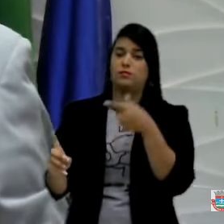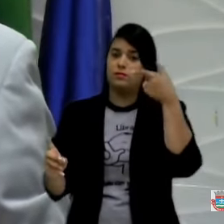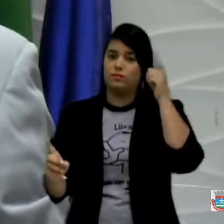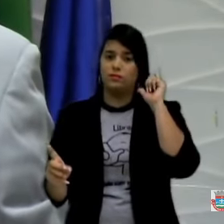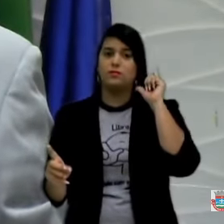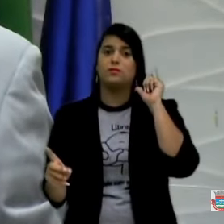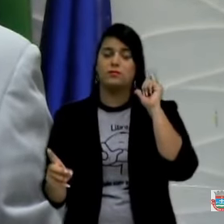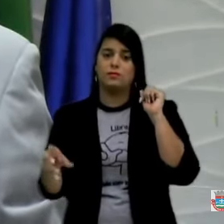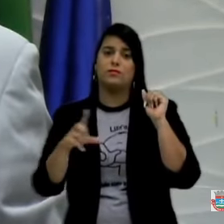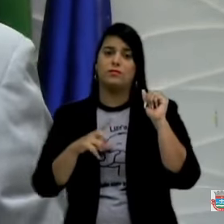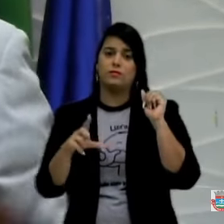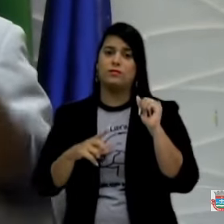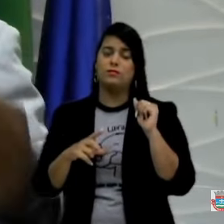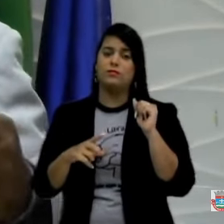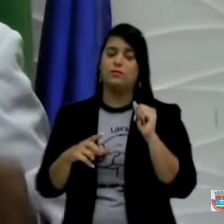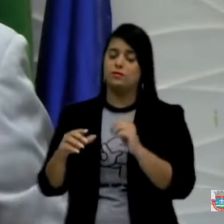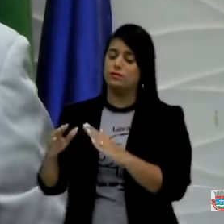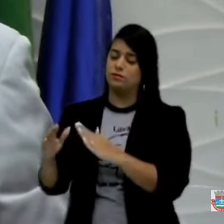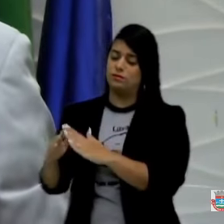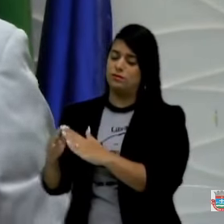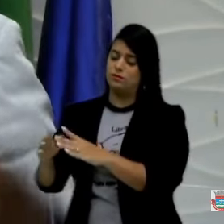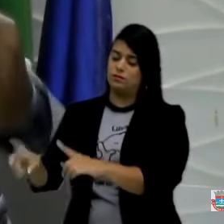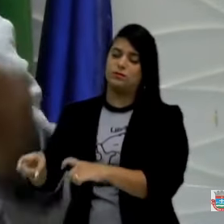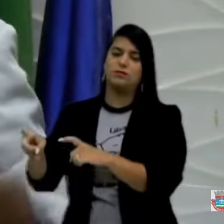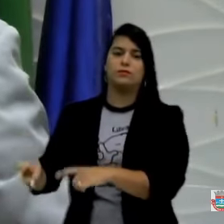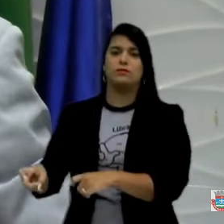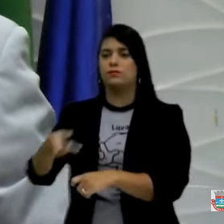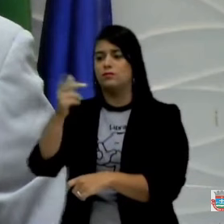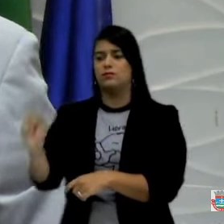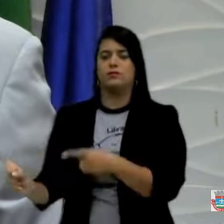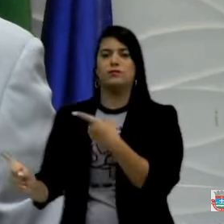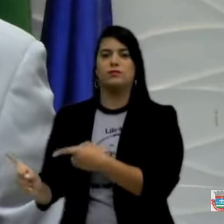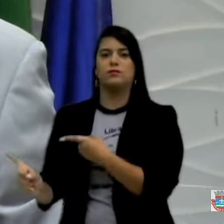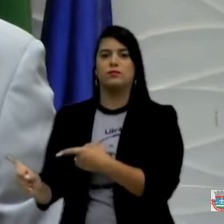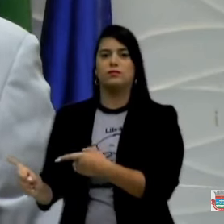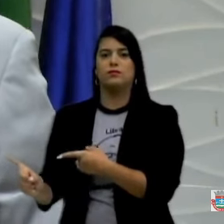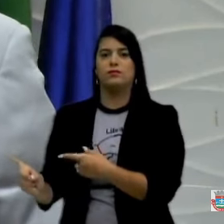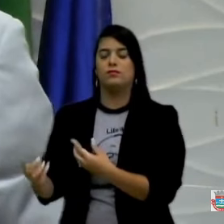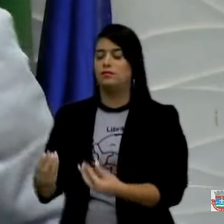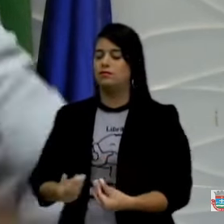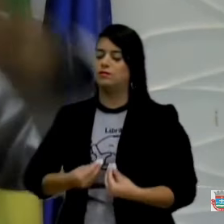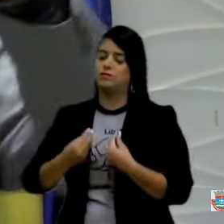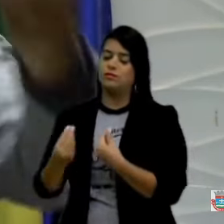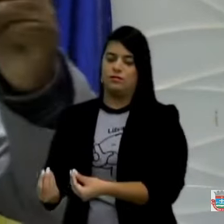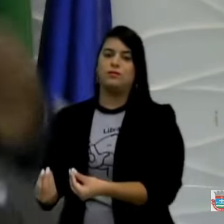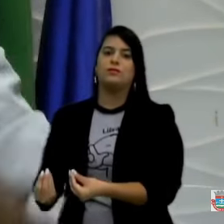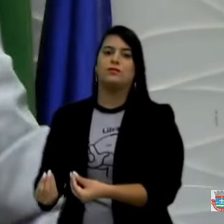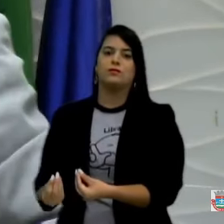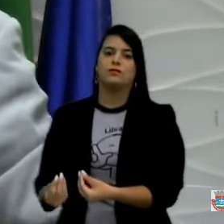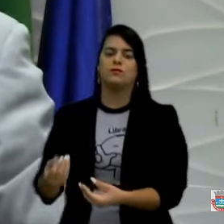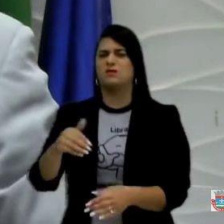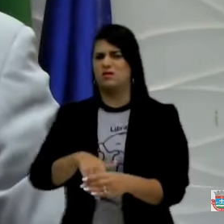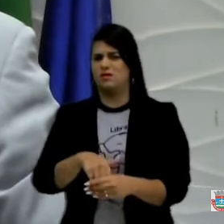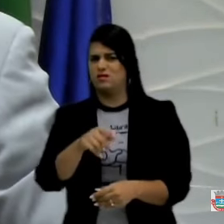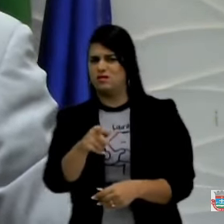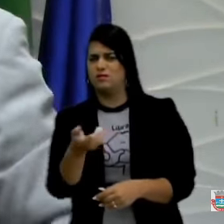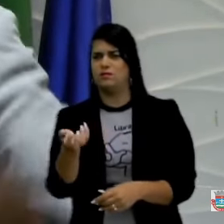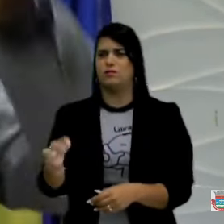um morador da zona rural e disse pezinho foram lá em casa e me ofereceram tudo que é para não votar em